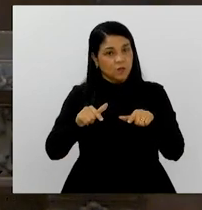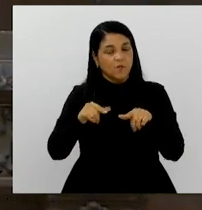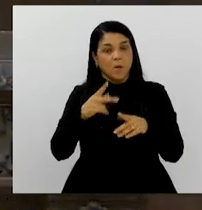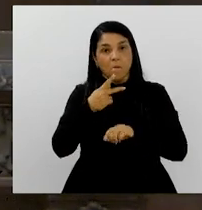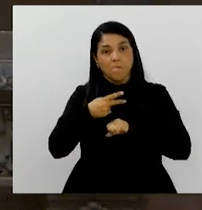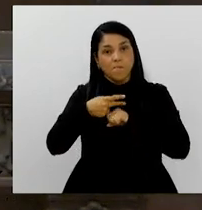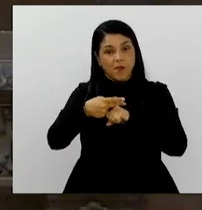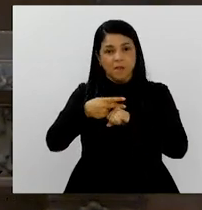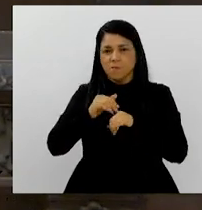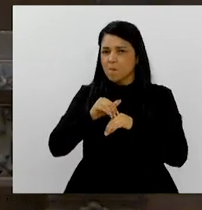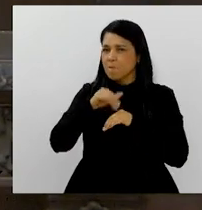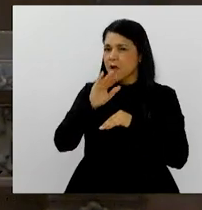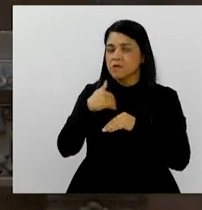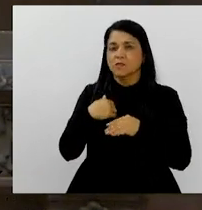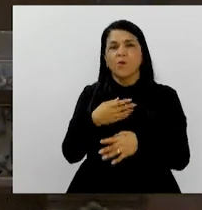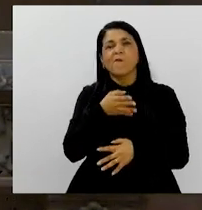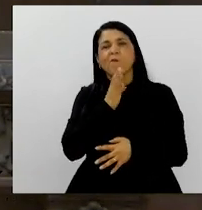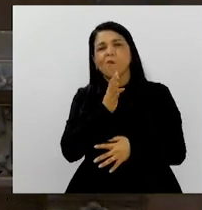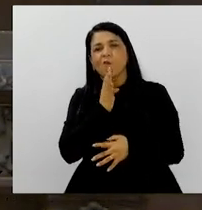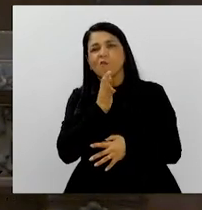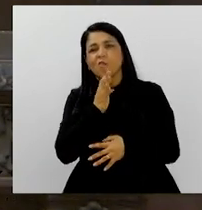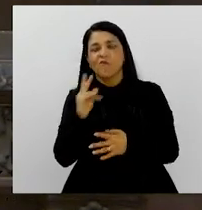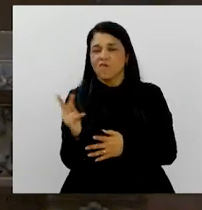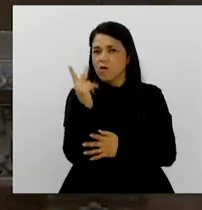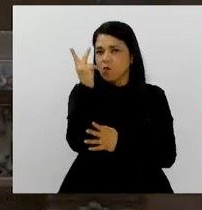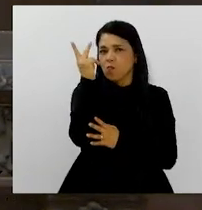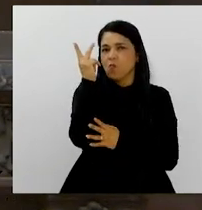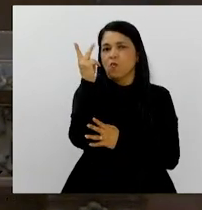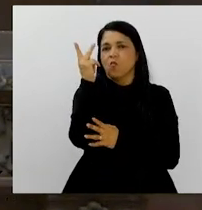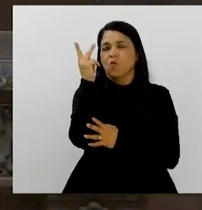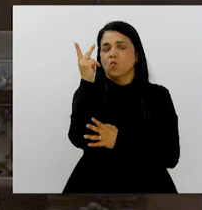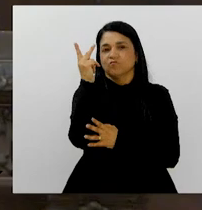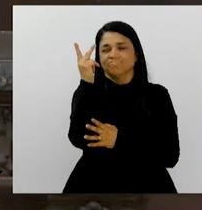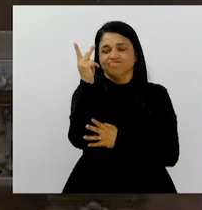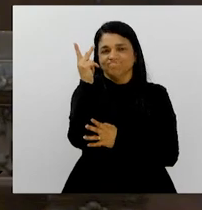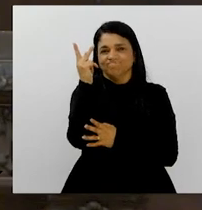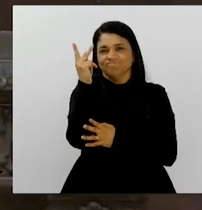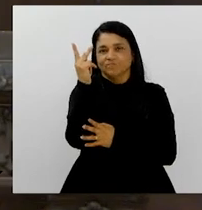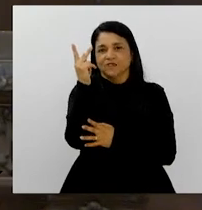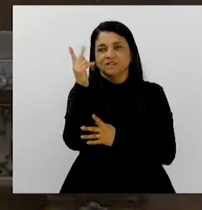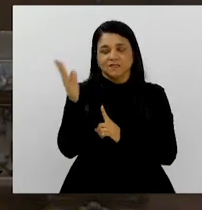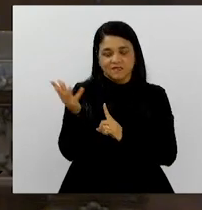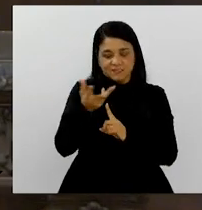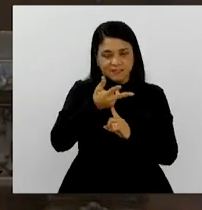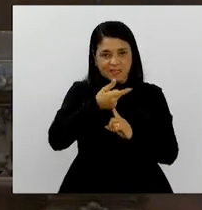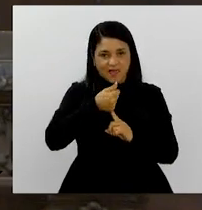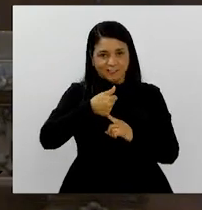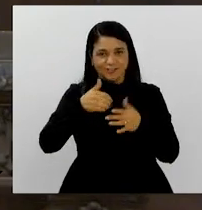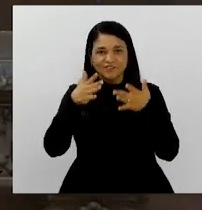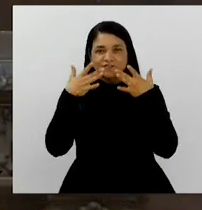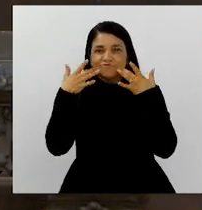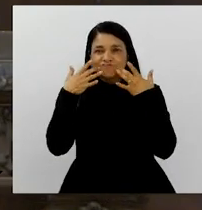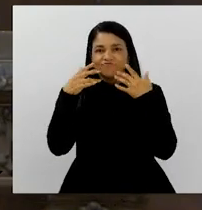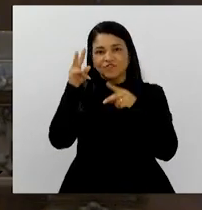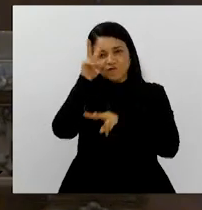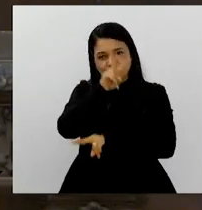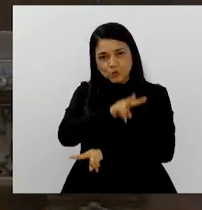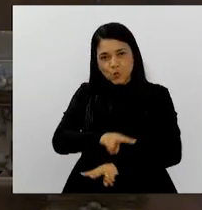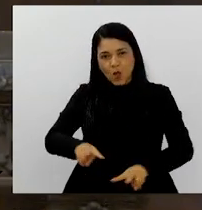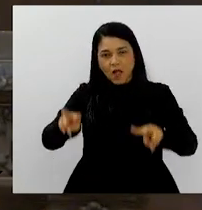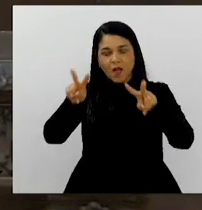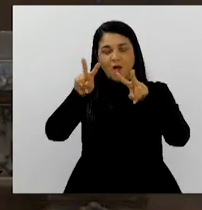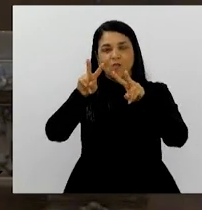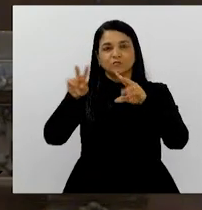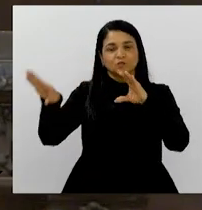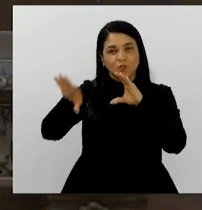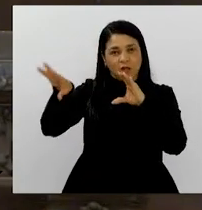premiação, é um reconhecimento do valor imensurável das artes cênicas e visuais, do